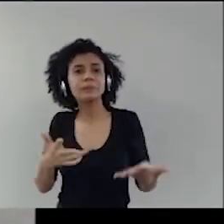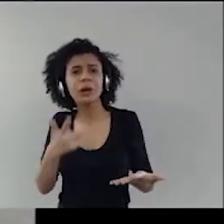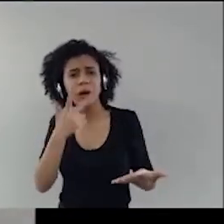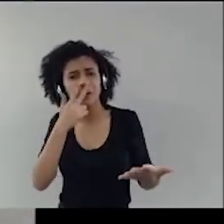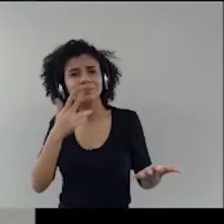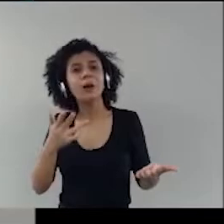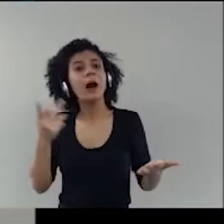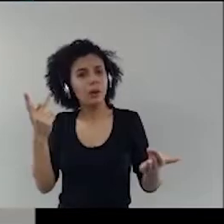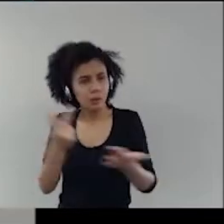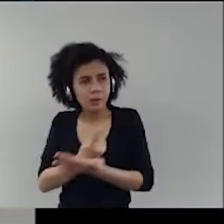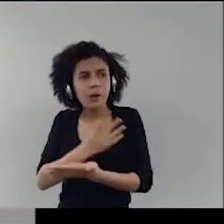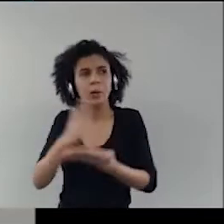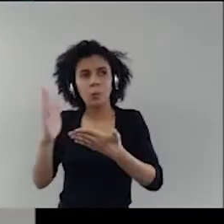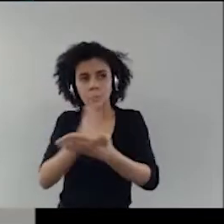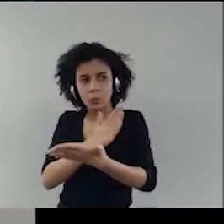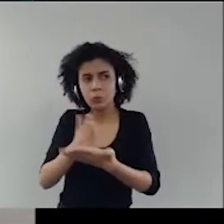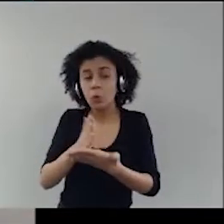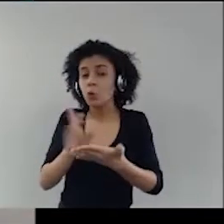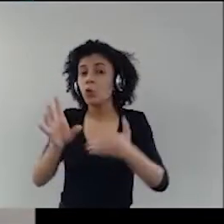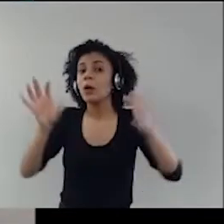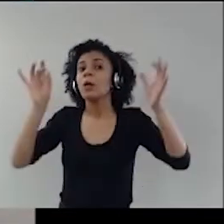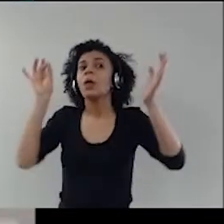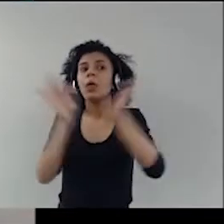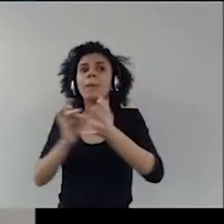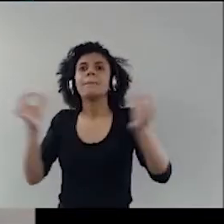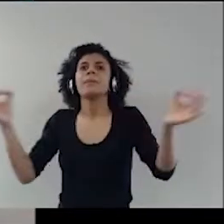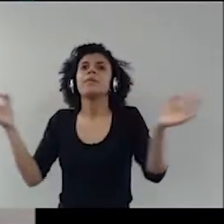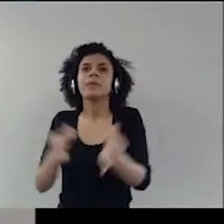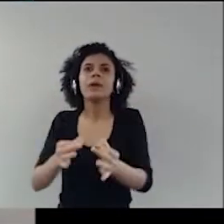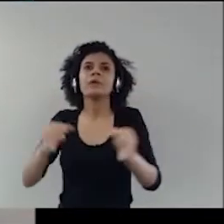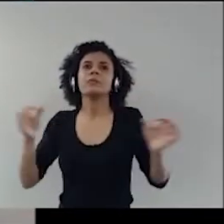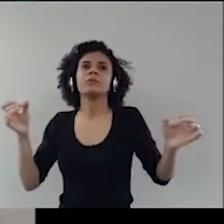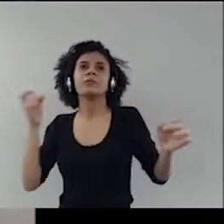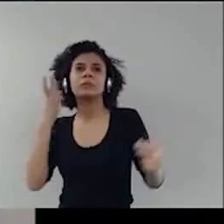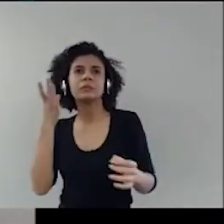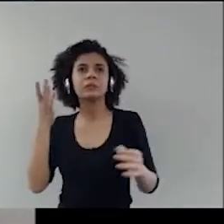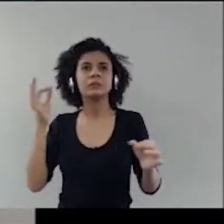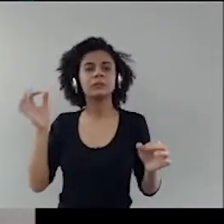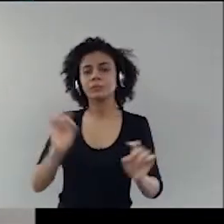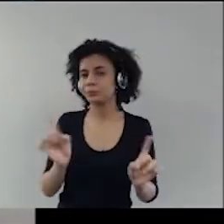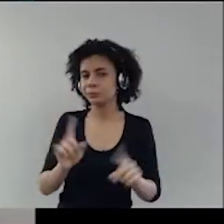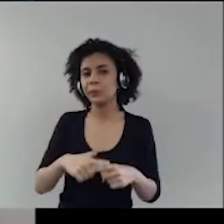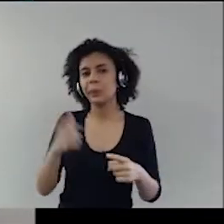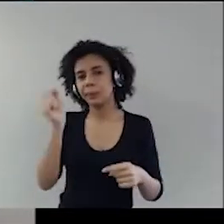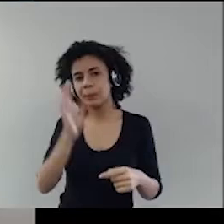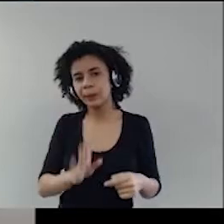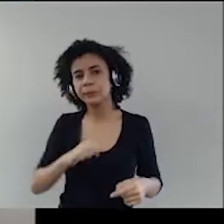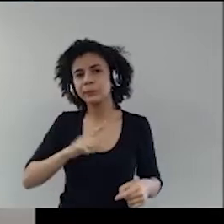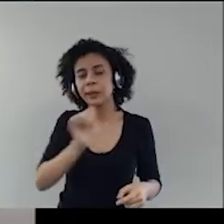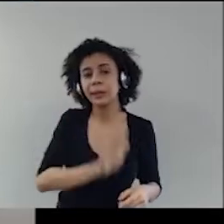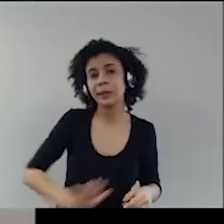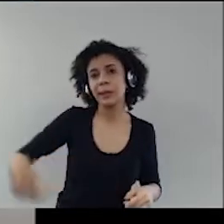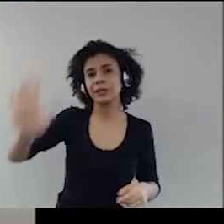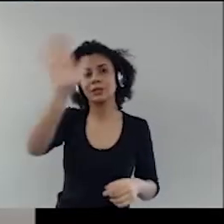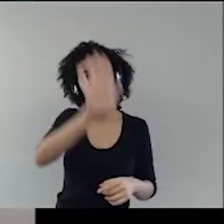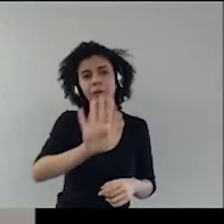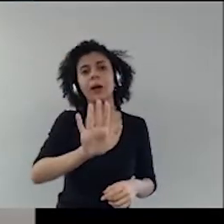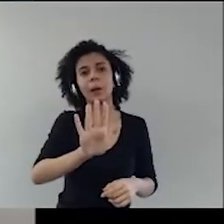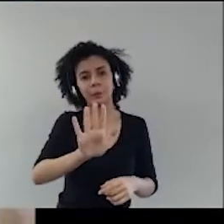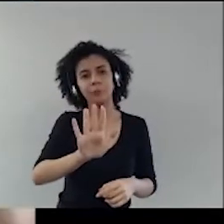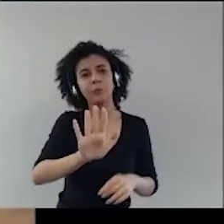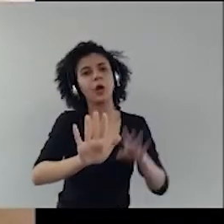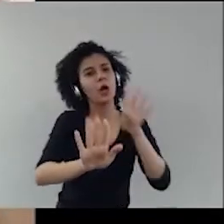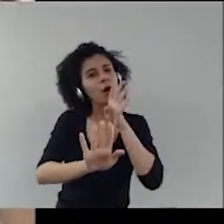isso acabou acontecendo, não tão eficazmente, tão simplesmente assim, porque o Brasil tem dimensão nacional, reconheça-se,